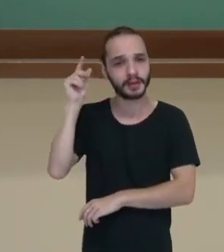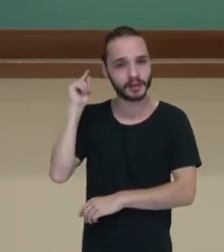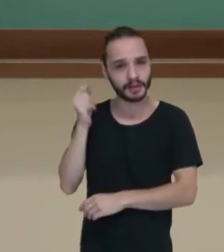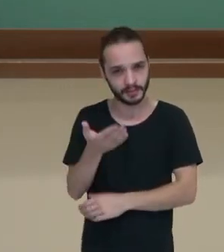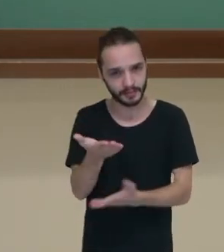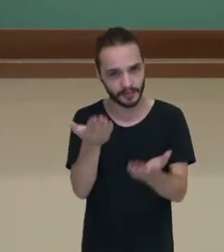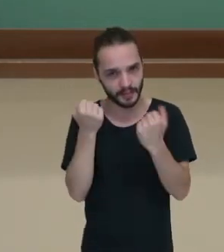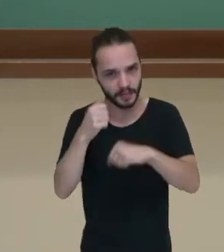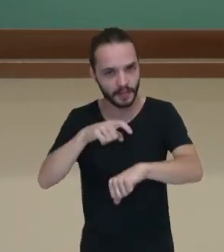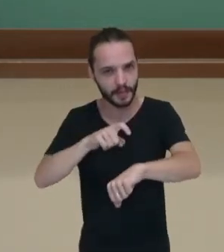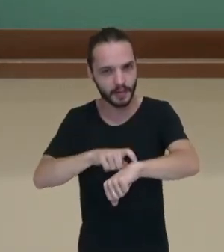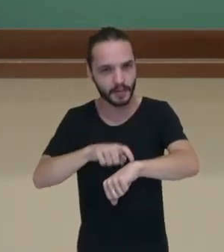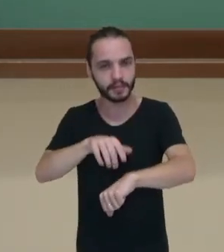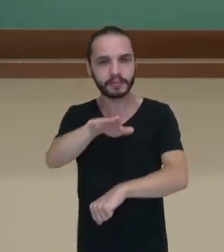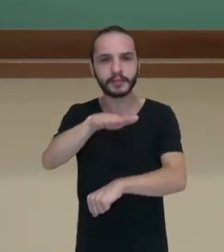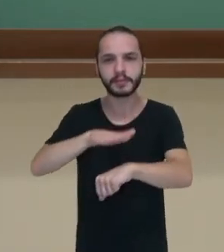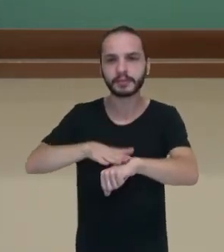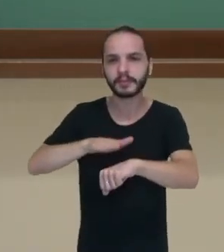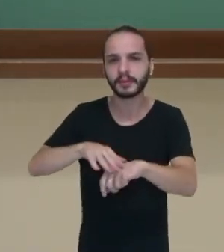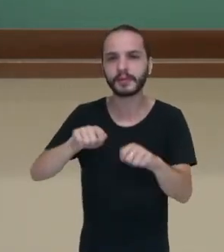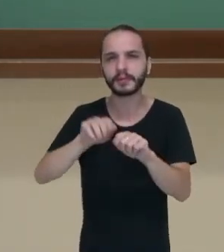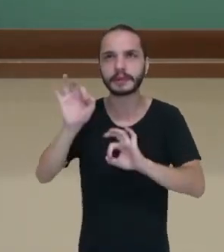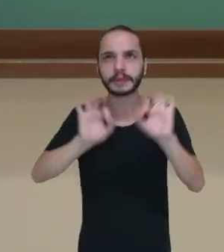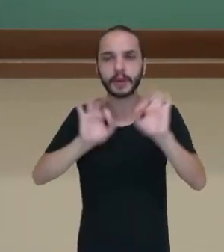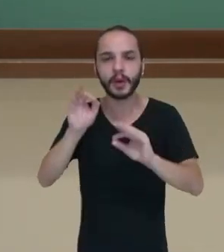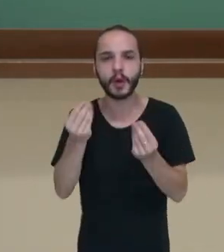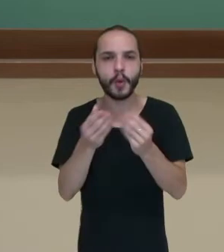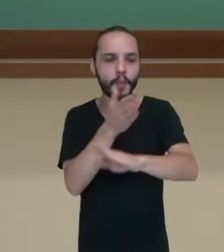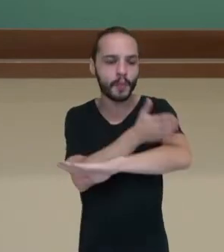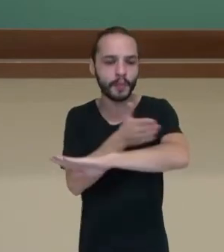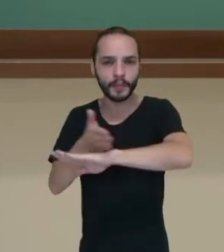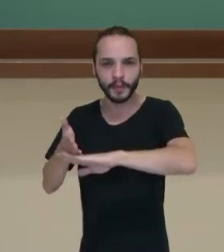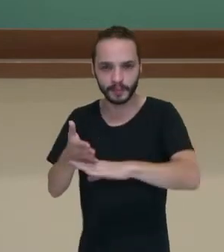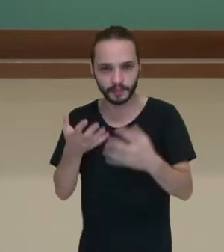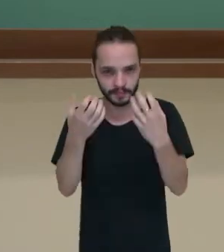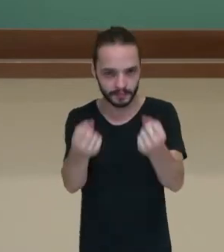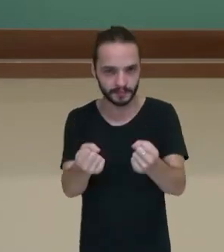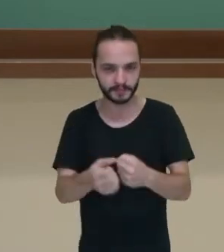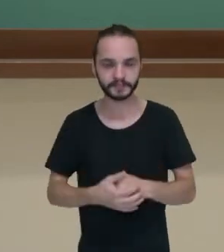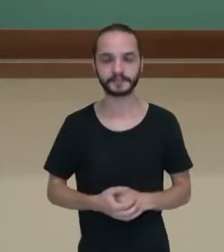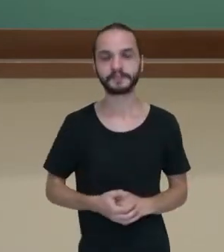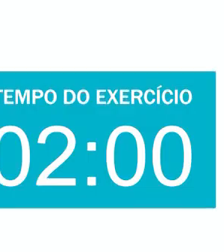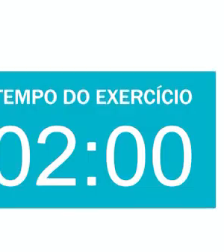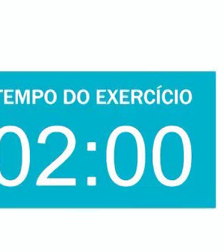Faz um mapa mental aí organizando esses períodos para mim, beleza? Agora é com você.